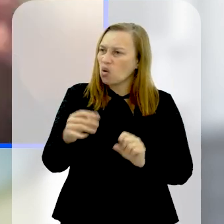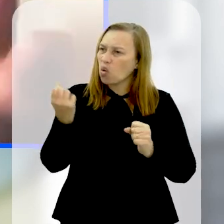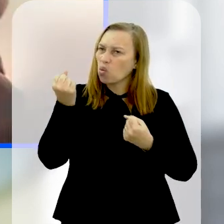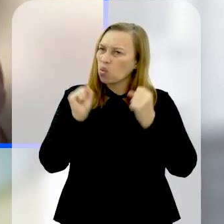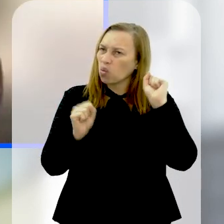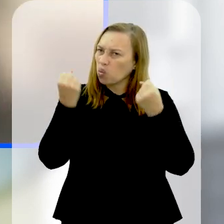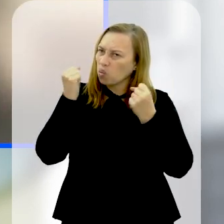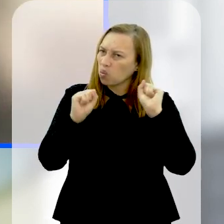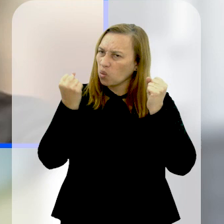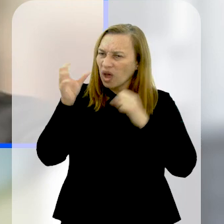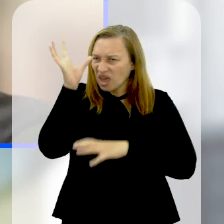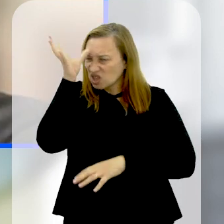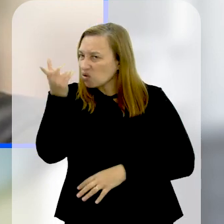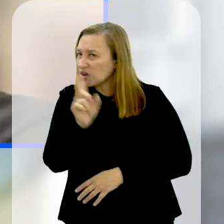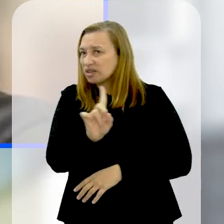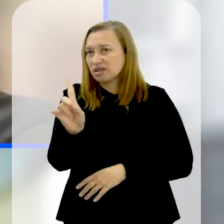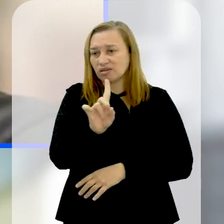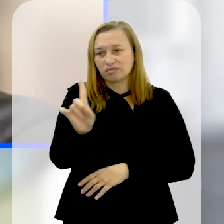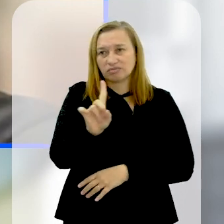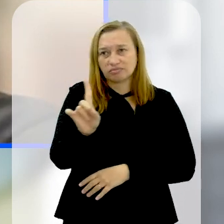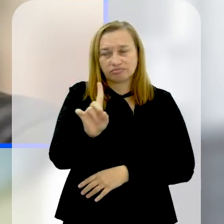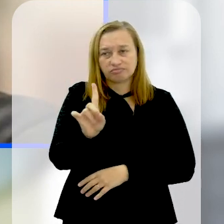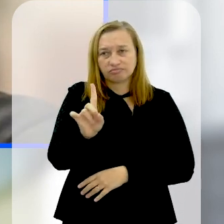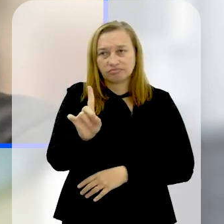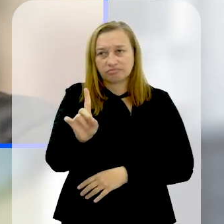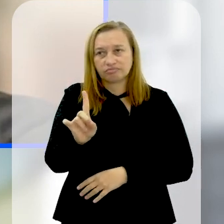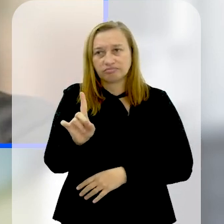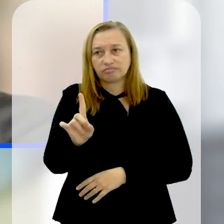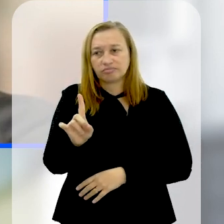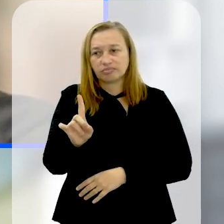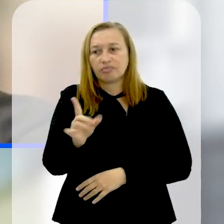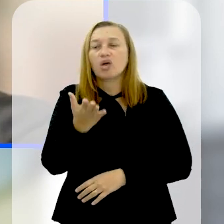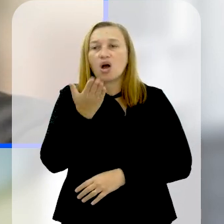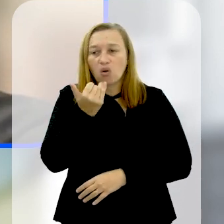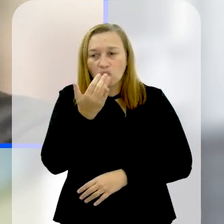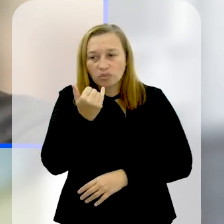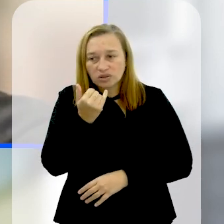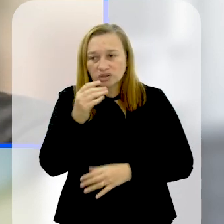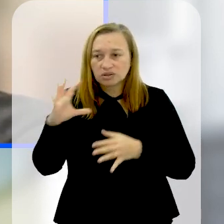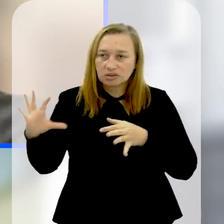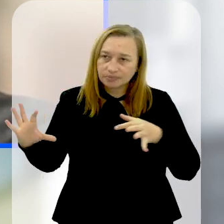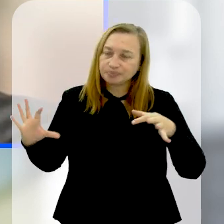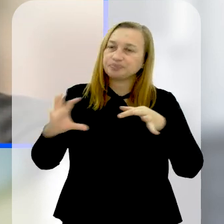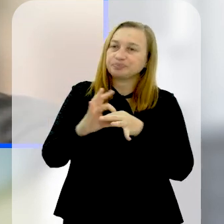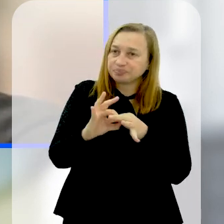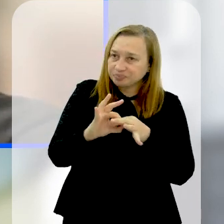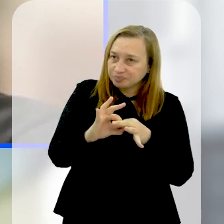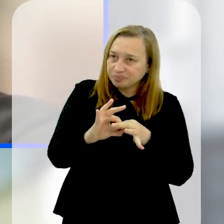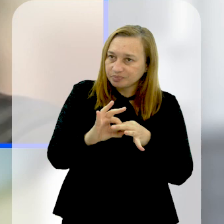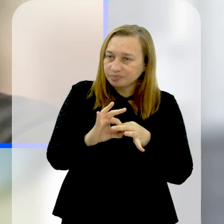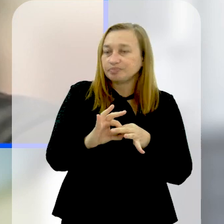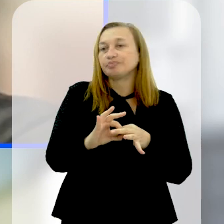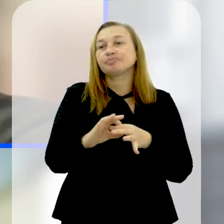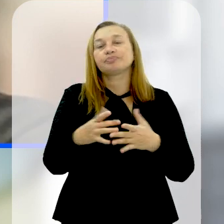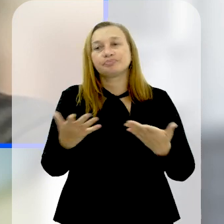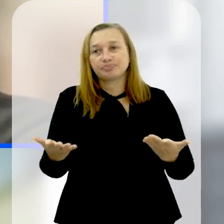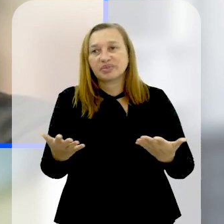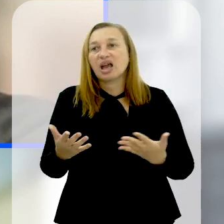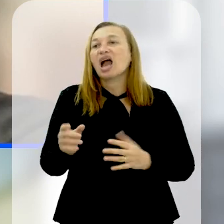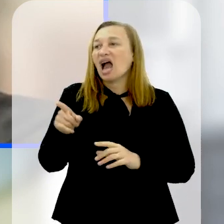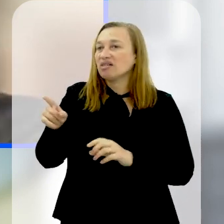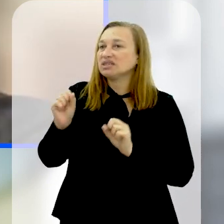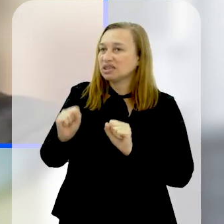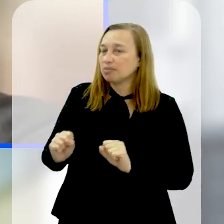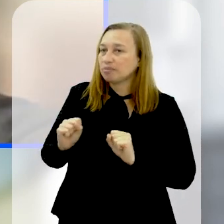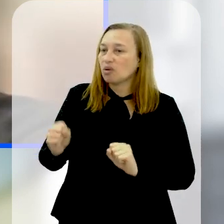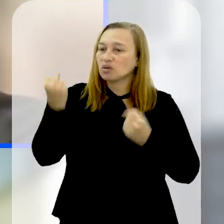não vai só o exercício físico resolver um problema gerado por uma alimentação inadequada, né? Porque muitas indústrias vendem